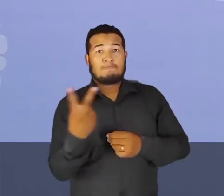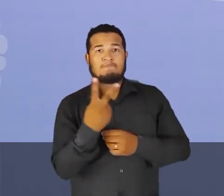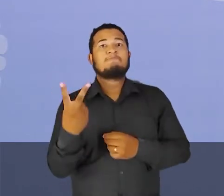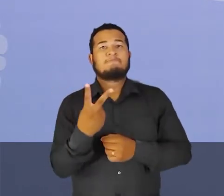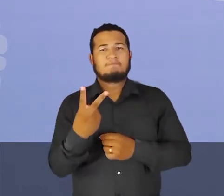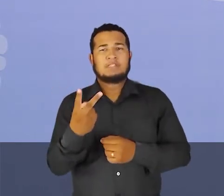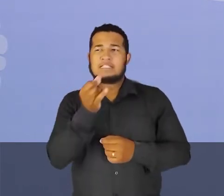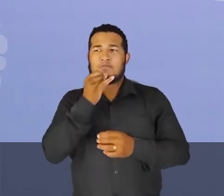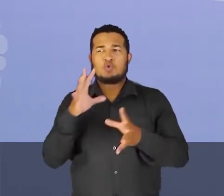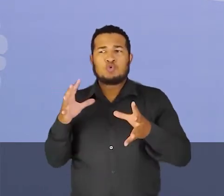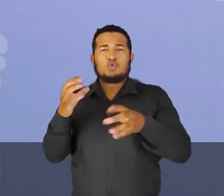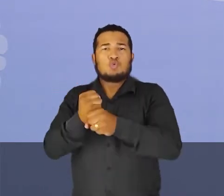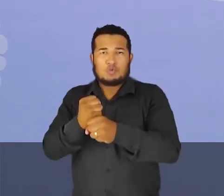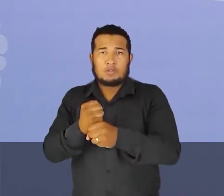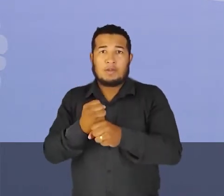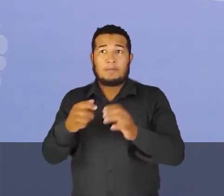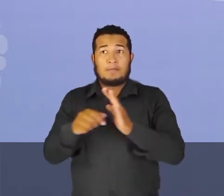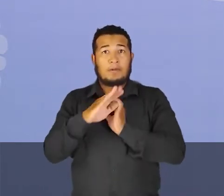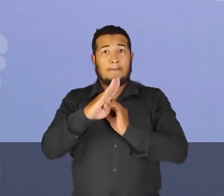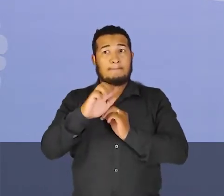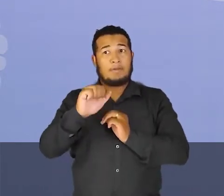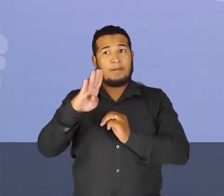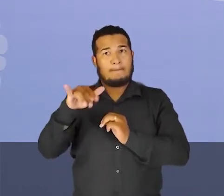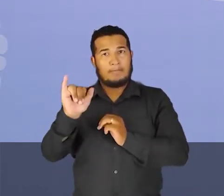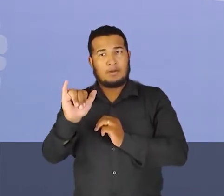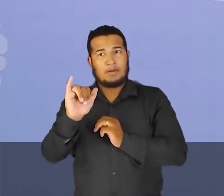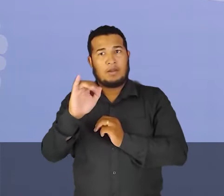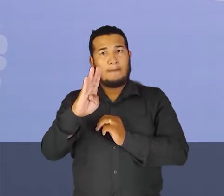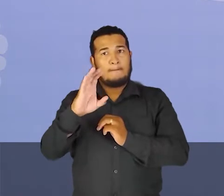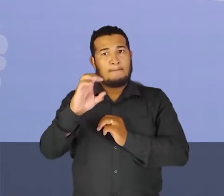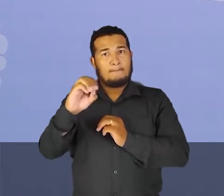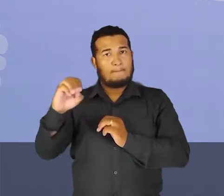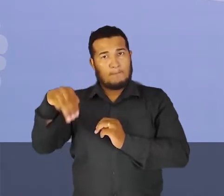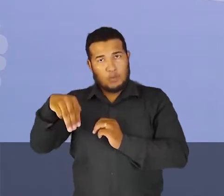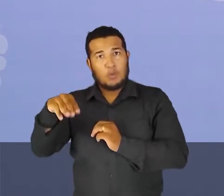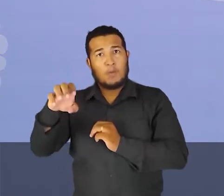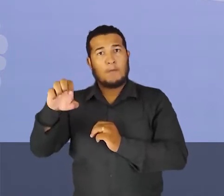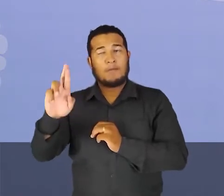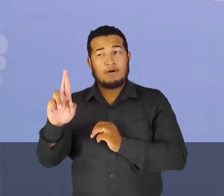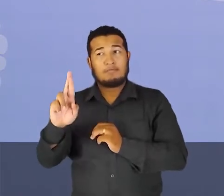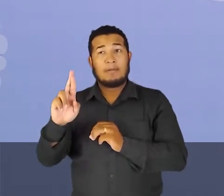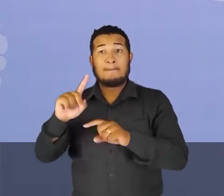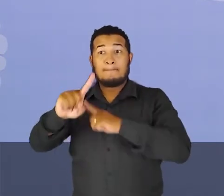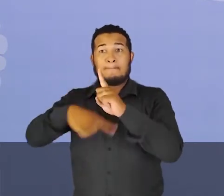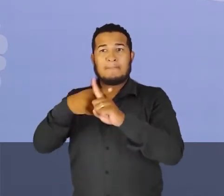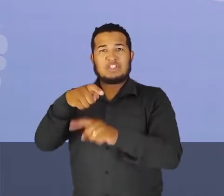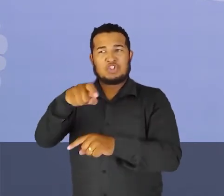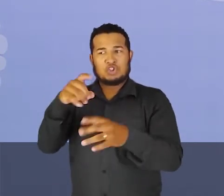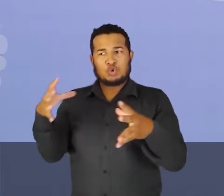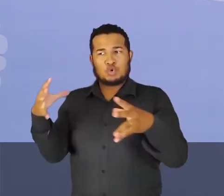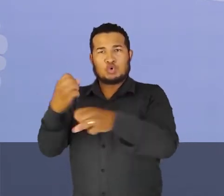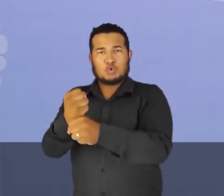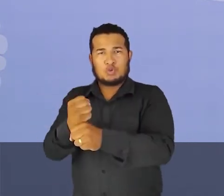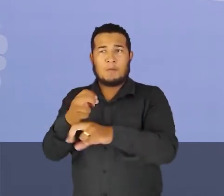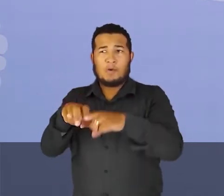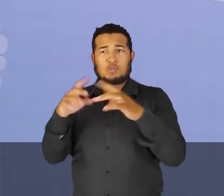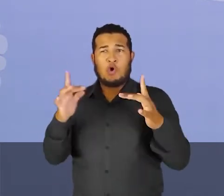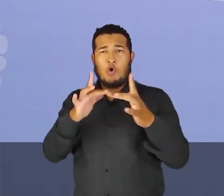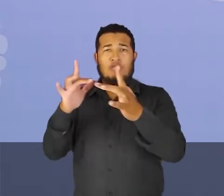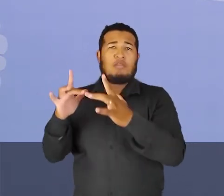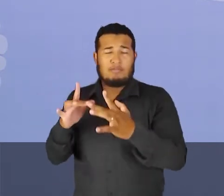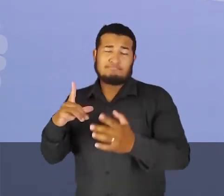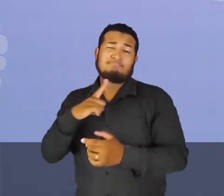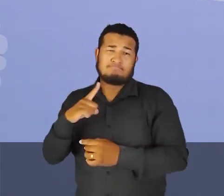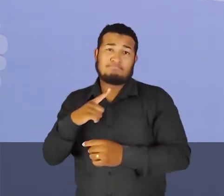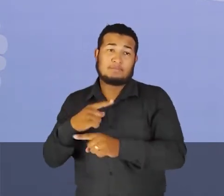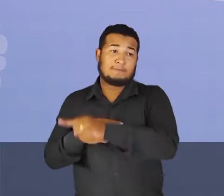de geração. Eu juntei a geração dos Baby Boomers e a geração X, afinal de contas, há pontos de contato entre essas